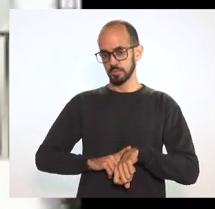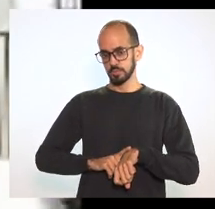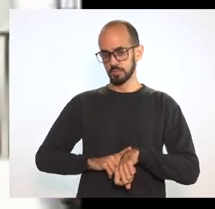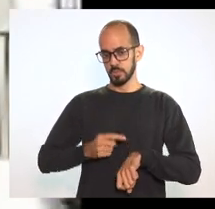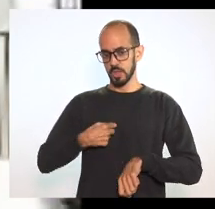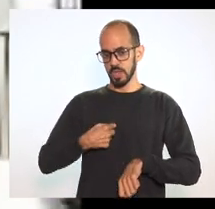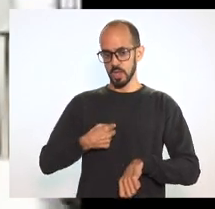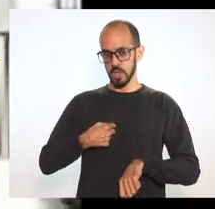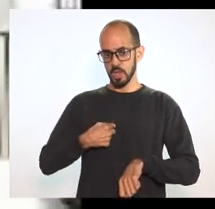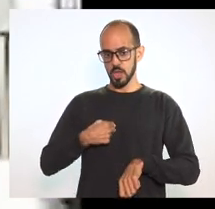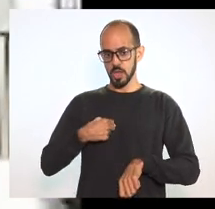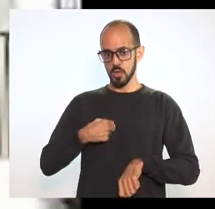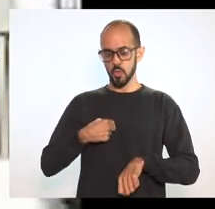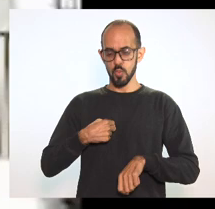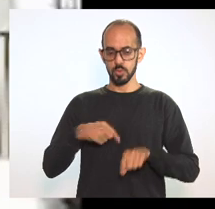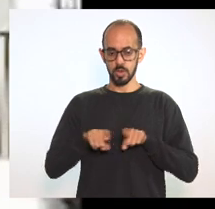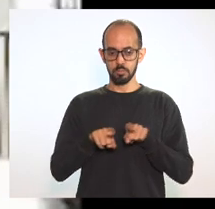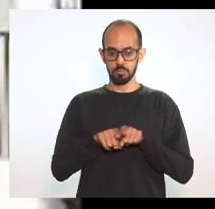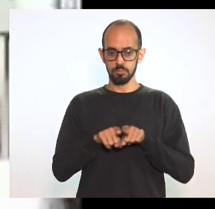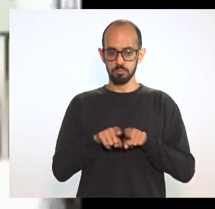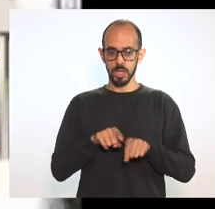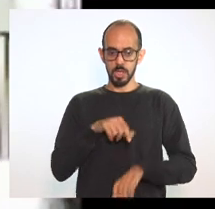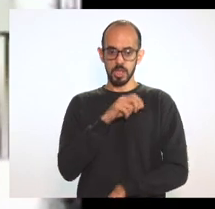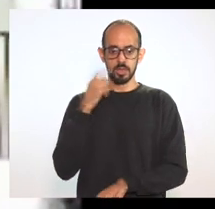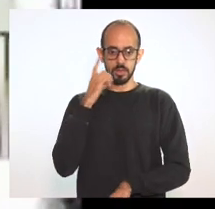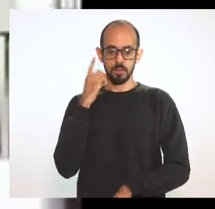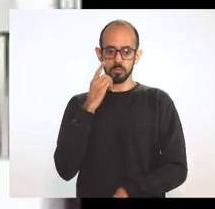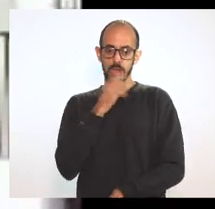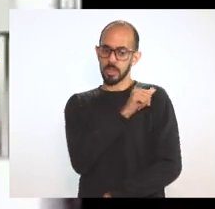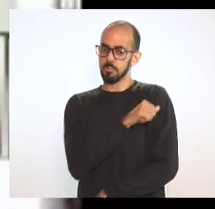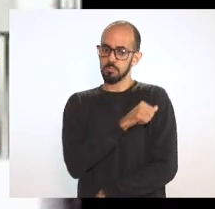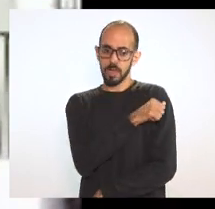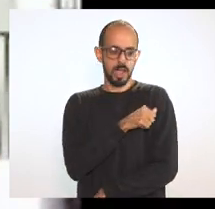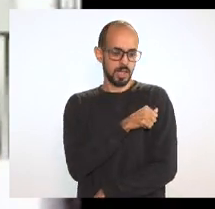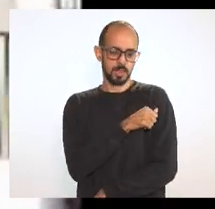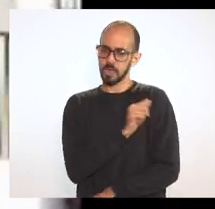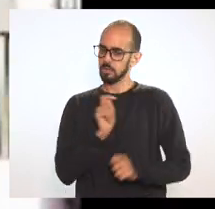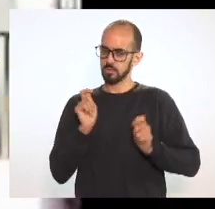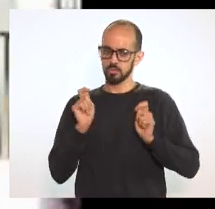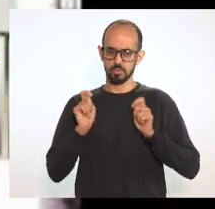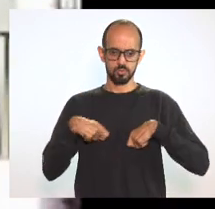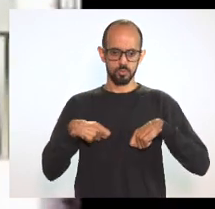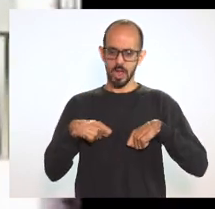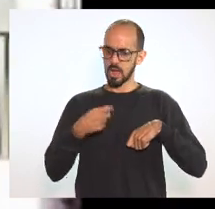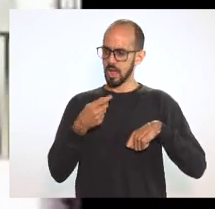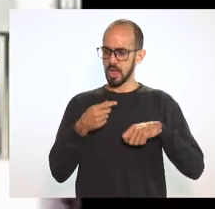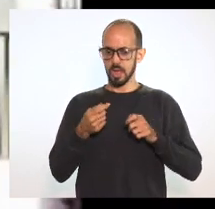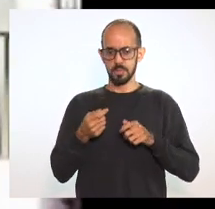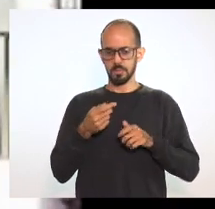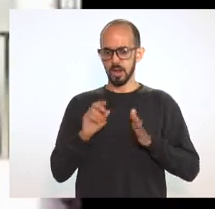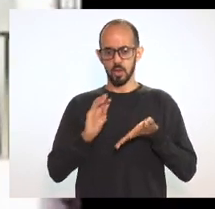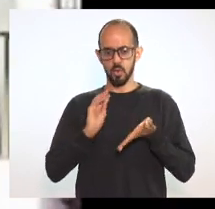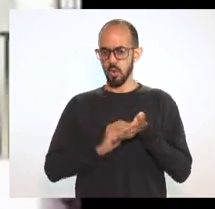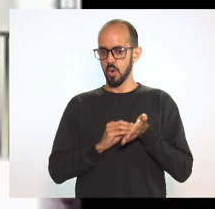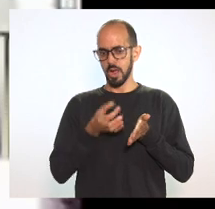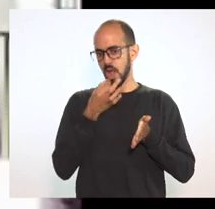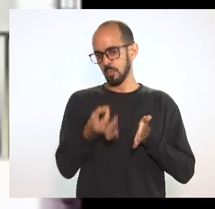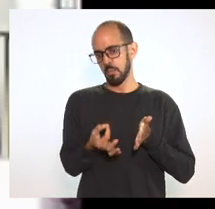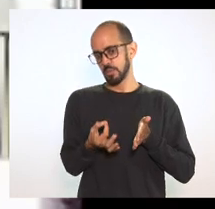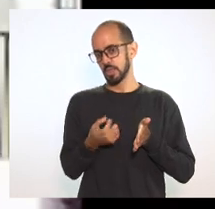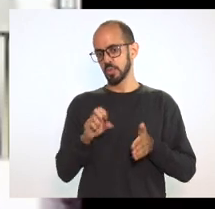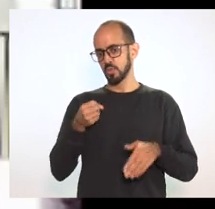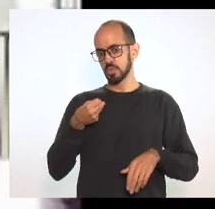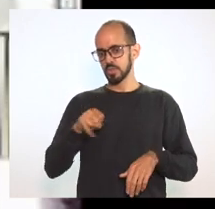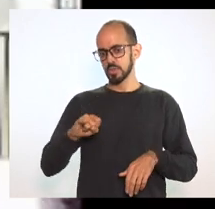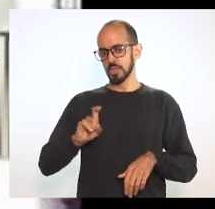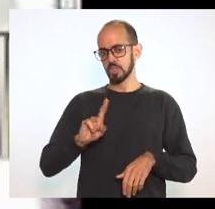eu e a deputada Marta Rocha, a gente conversando, chegou a um entendimento que não é possível dar um parecer para esse projeto sem ouvir, inclusive, a Secretaria de